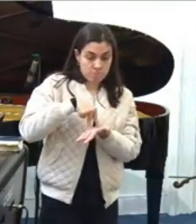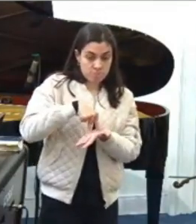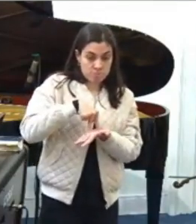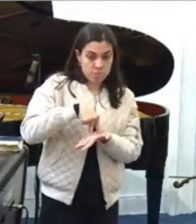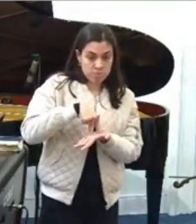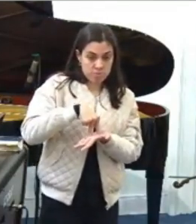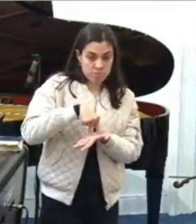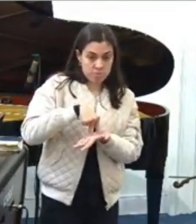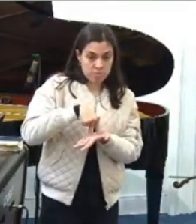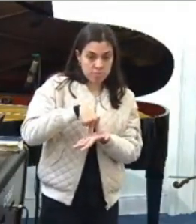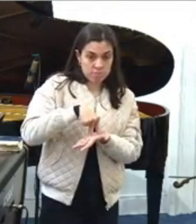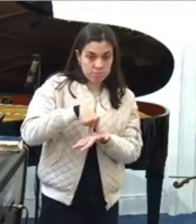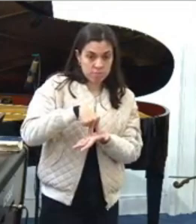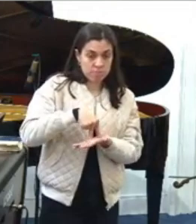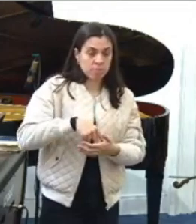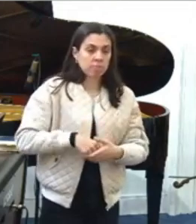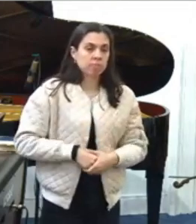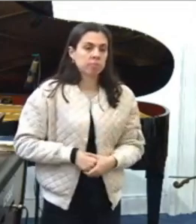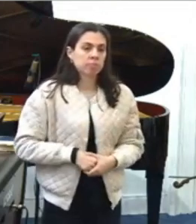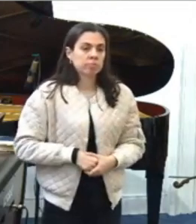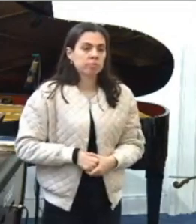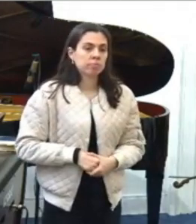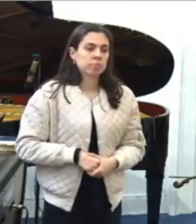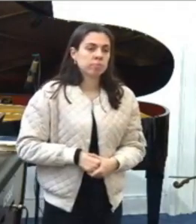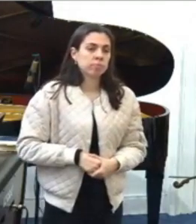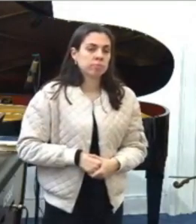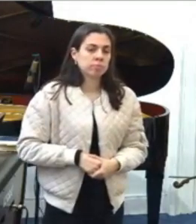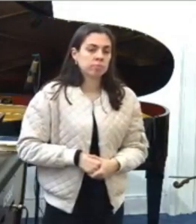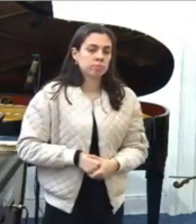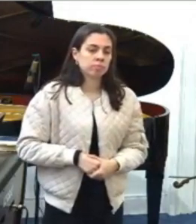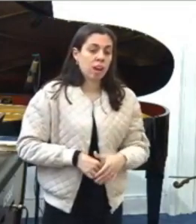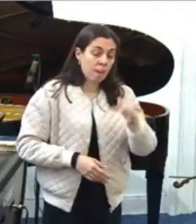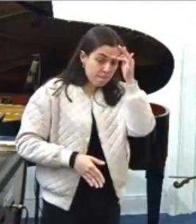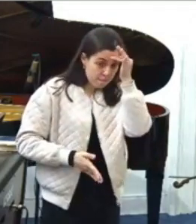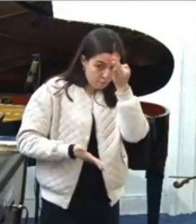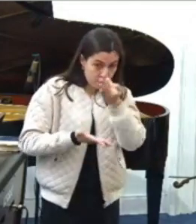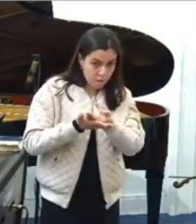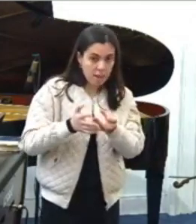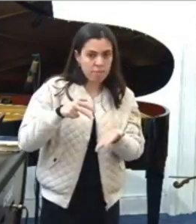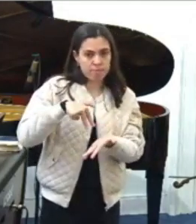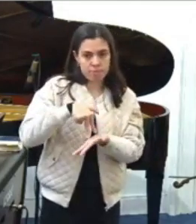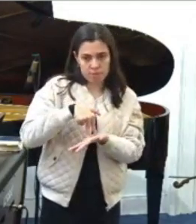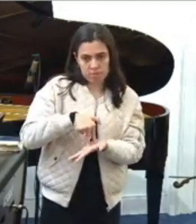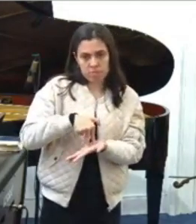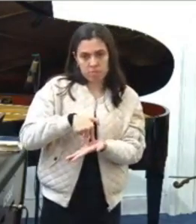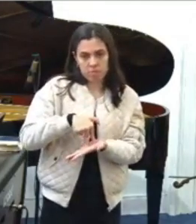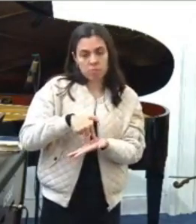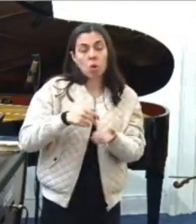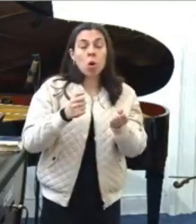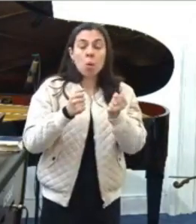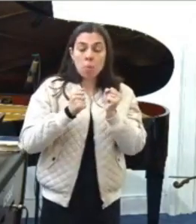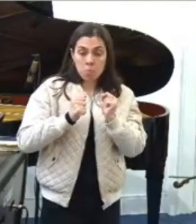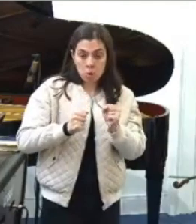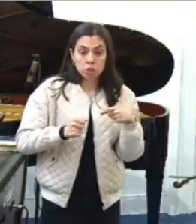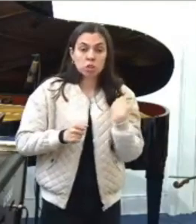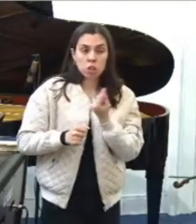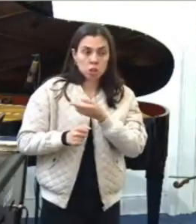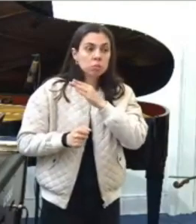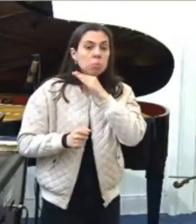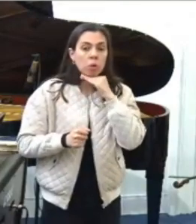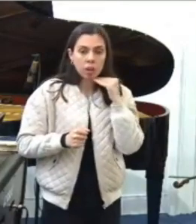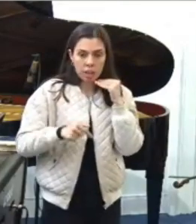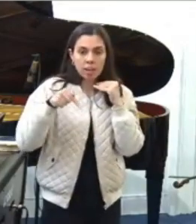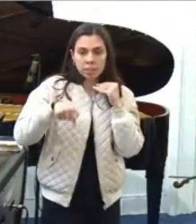nesta vida. Porque Ele disse que se fizeram com Ele o que fizeram, tentarão fazer conosco também. Mas para a